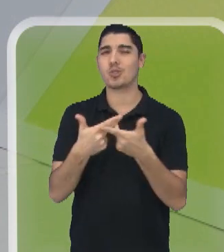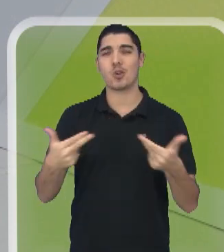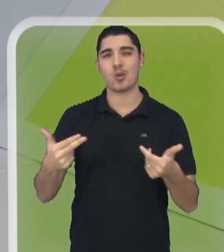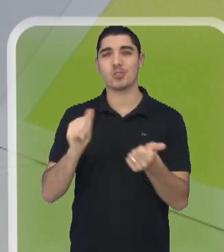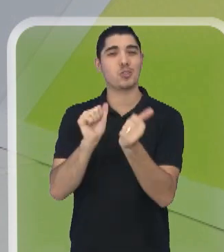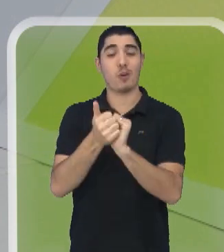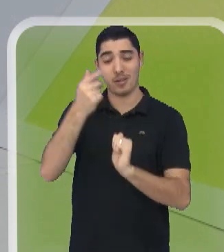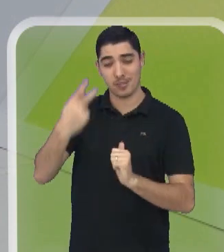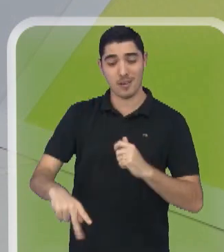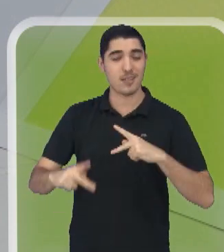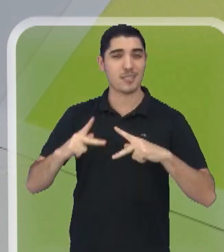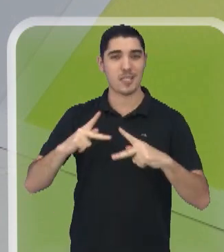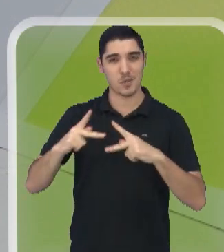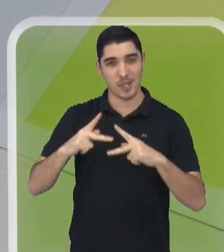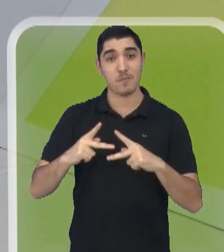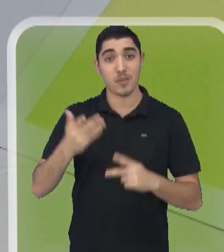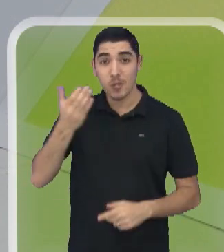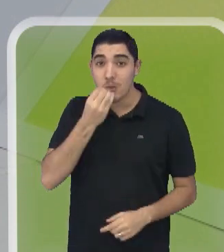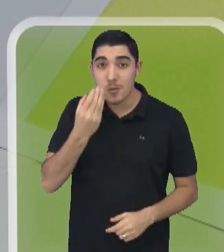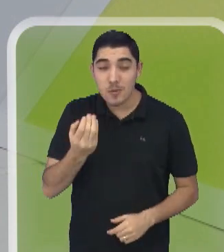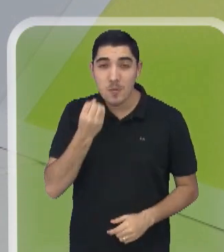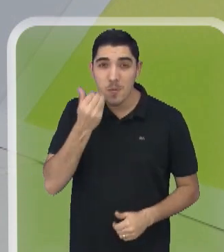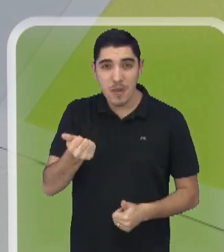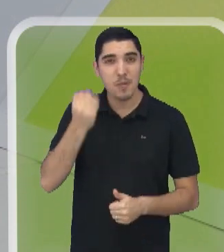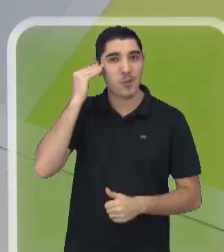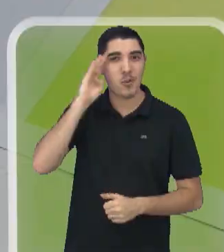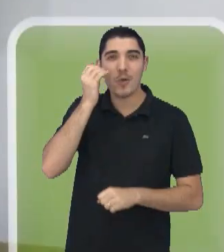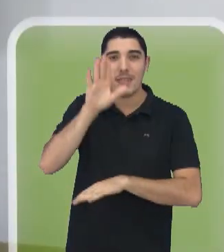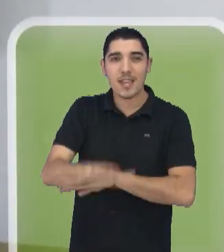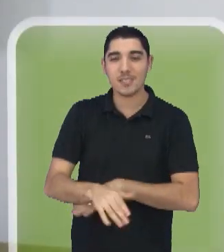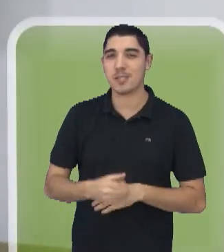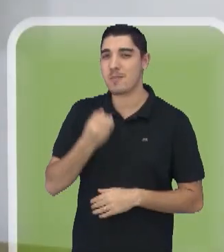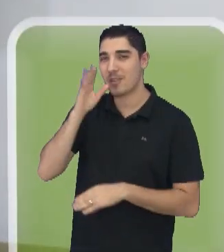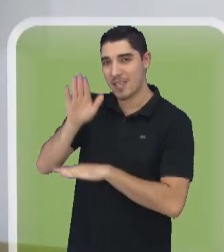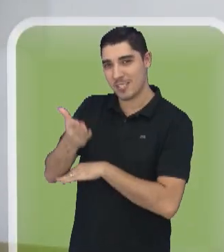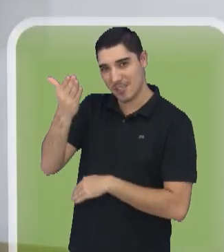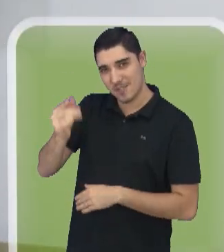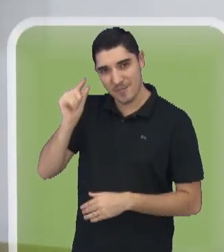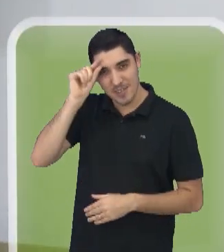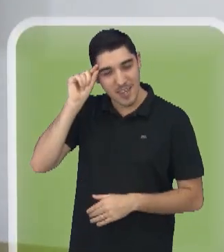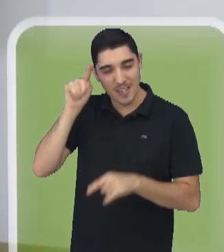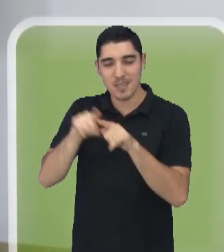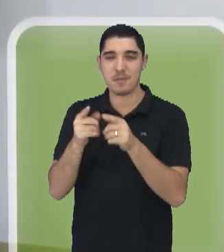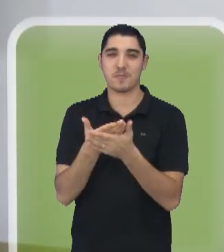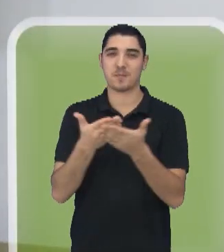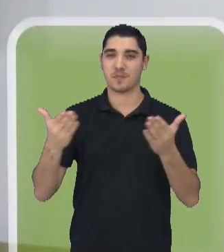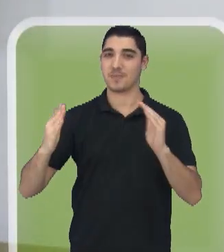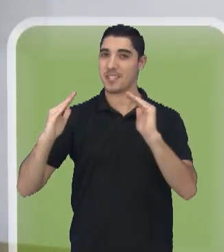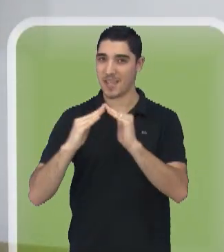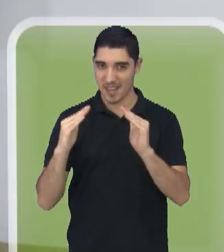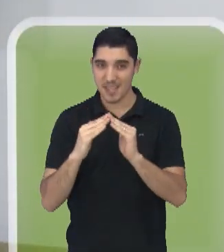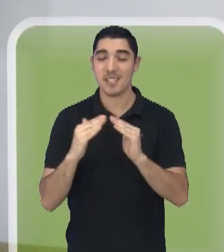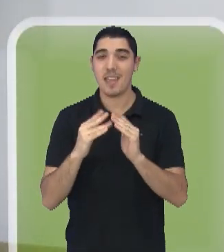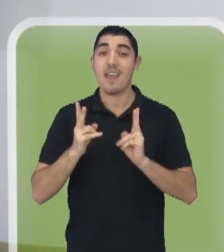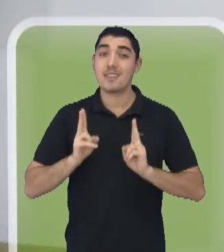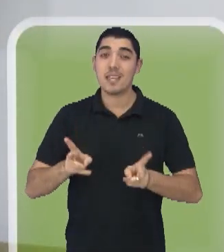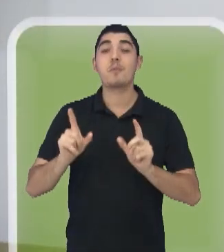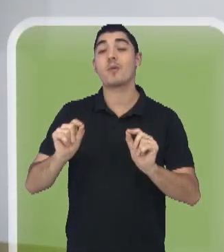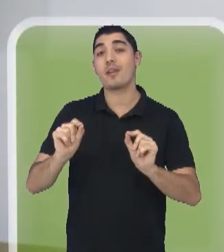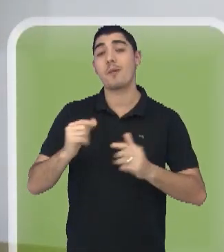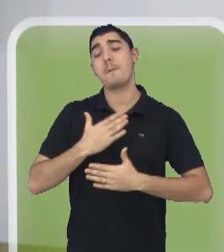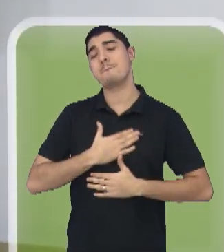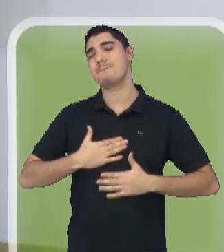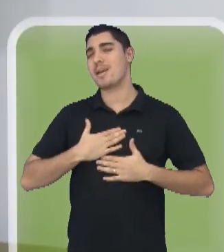nossa cidade de São José dos Campos. Tudo bem, Brunão? Boa tarde. Boa tarde, Vieira. Boa tarde a você aí de casa. É sempre um